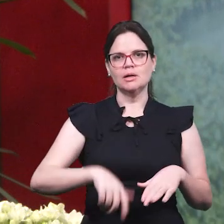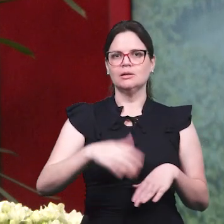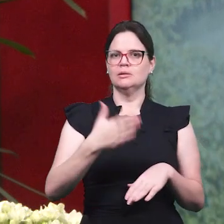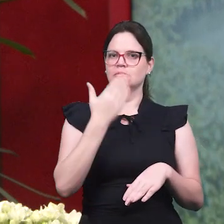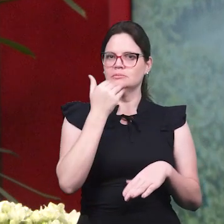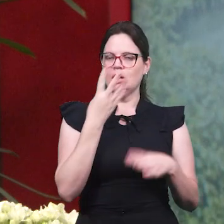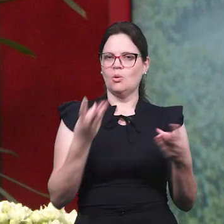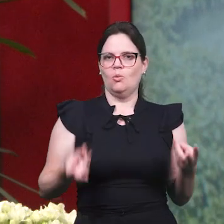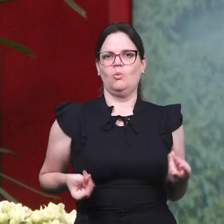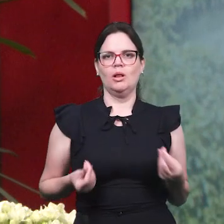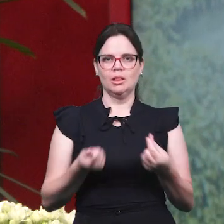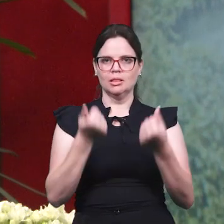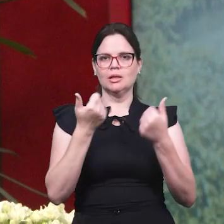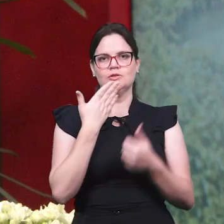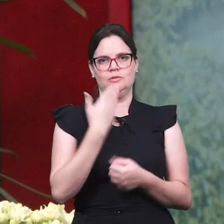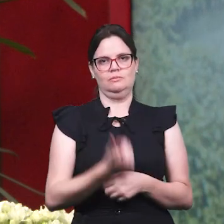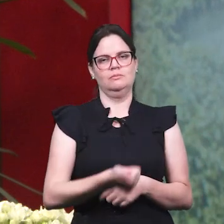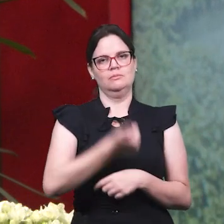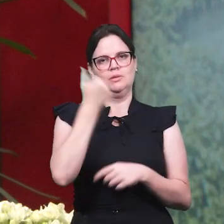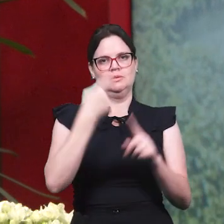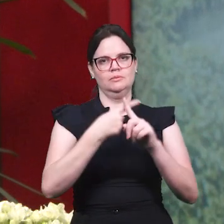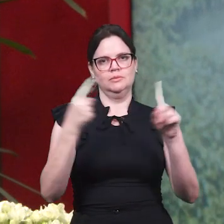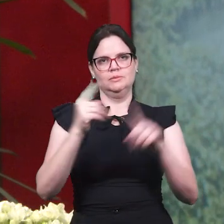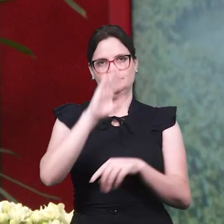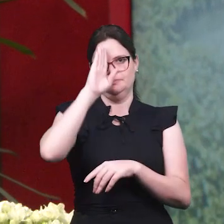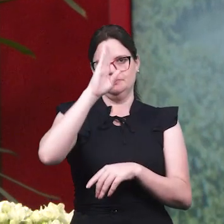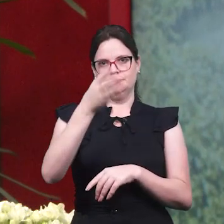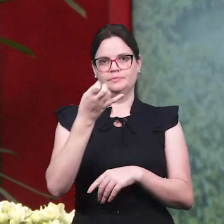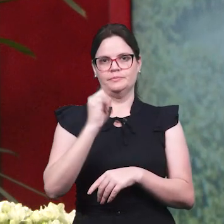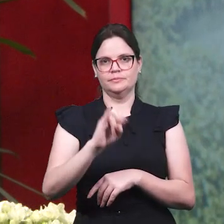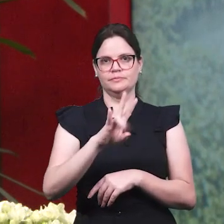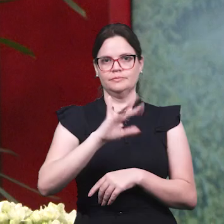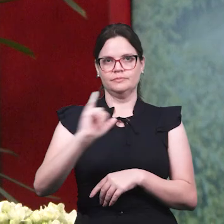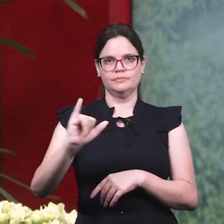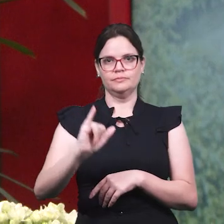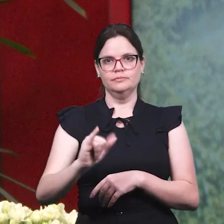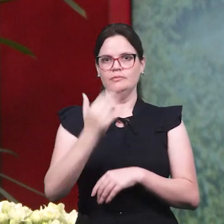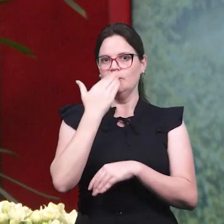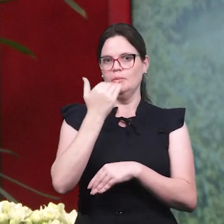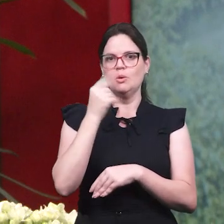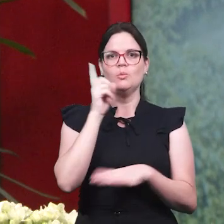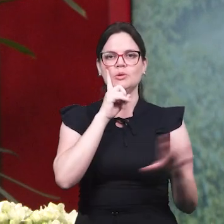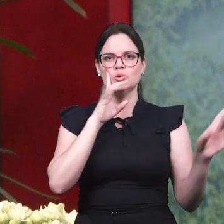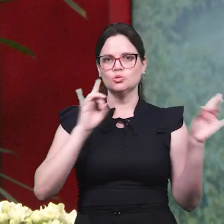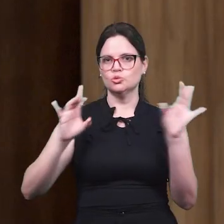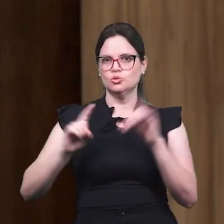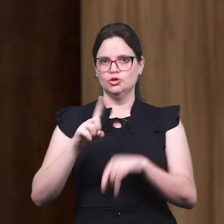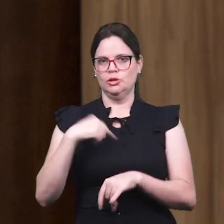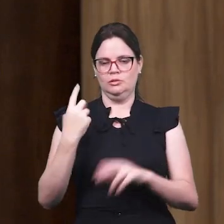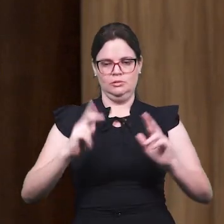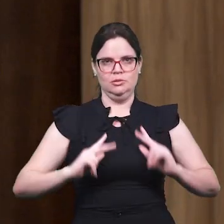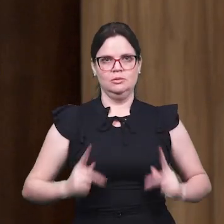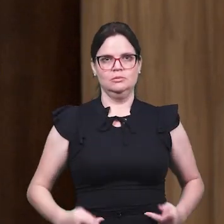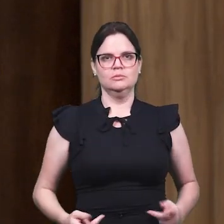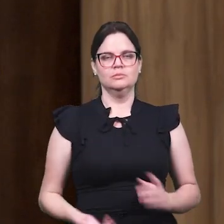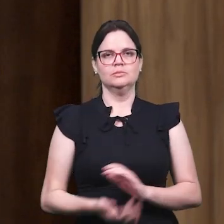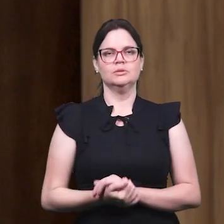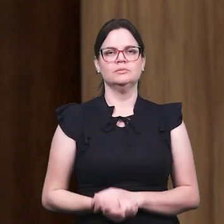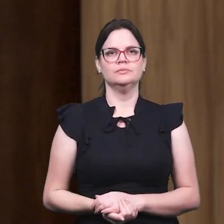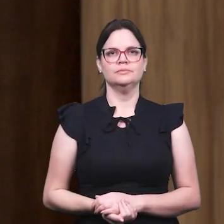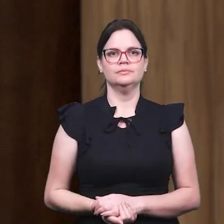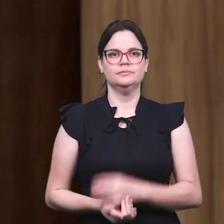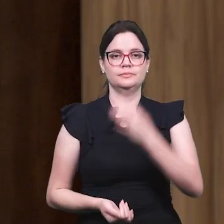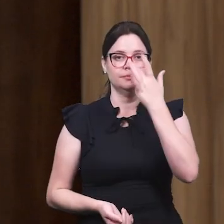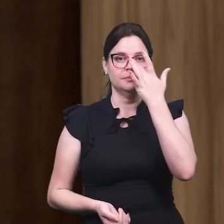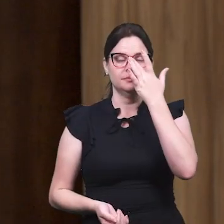uma qualidade melhor, principalmente alimentos que vão ser usados para o consumo humano, né? Sim. E,